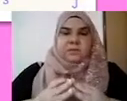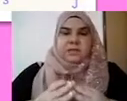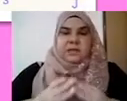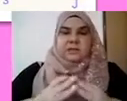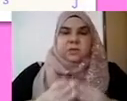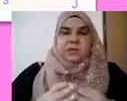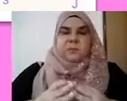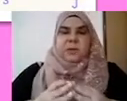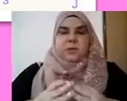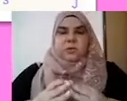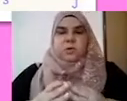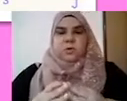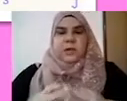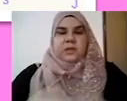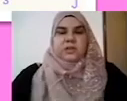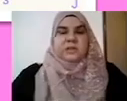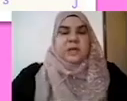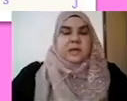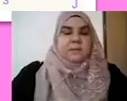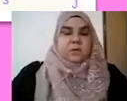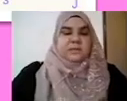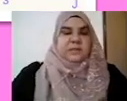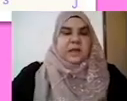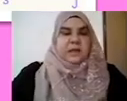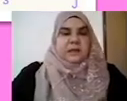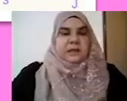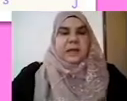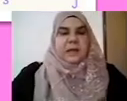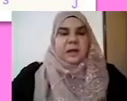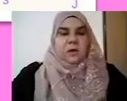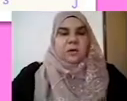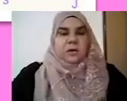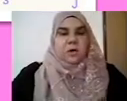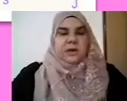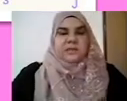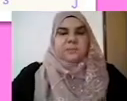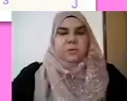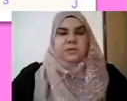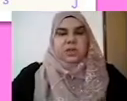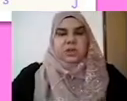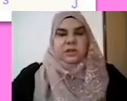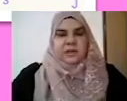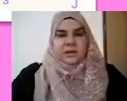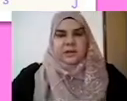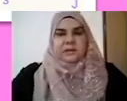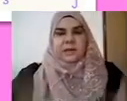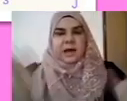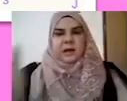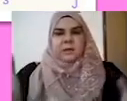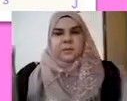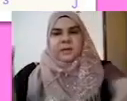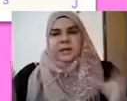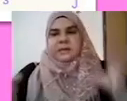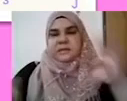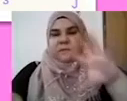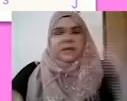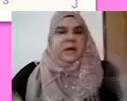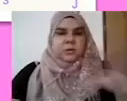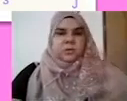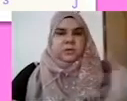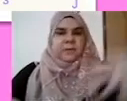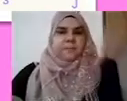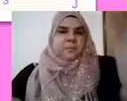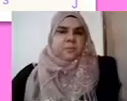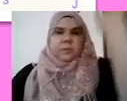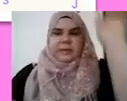para vocês dois polígonos congruentes e mostrei quem é correspondente a quem, tá? Porque eles estão